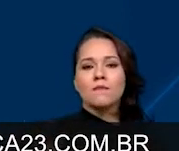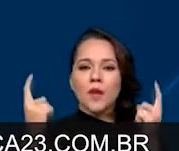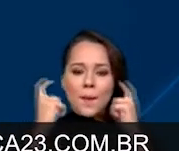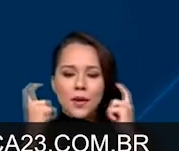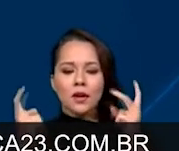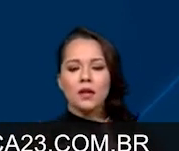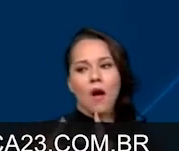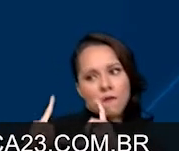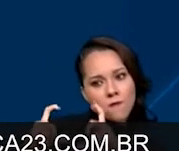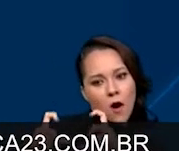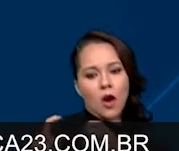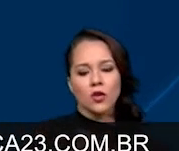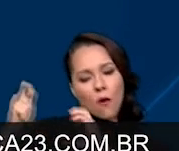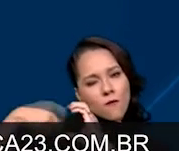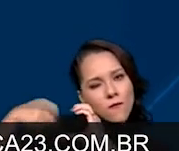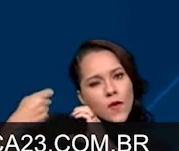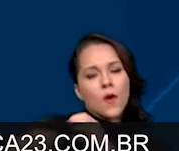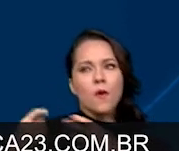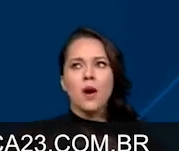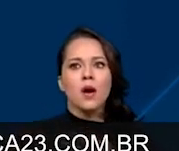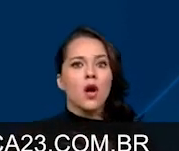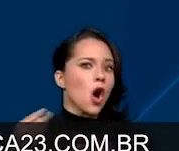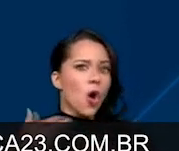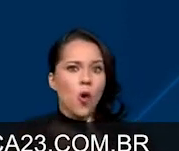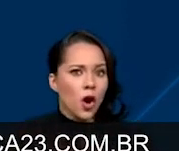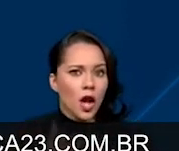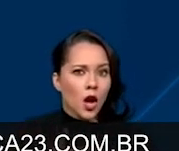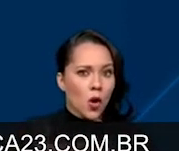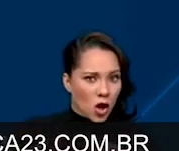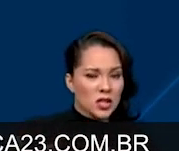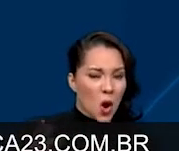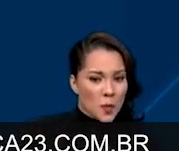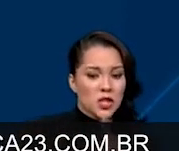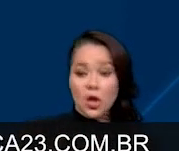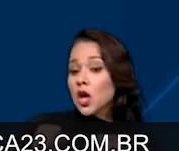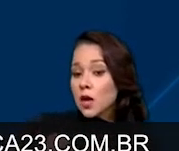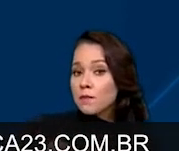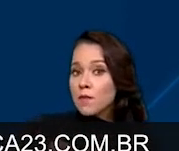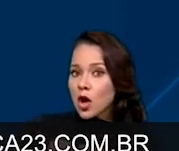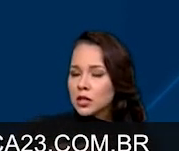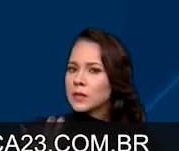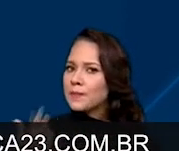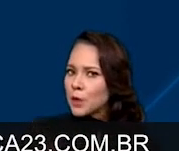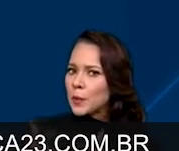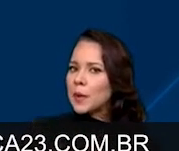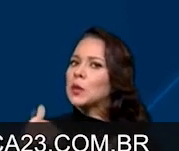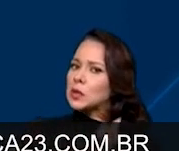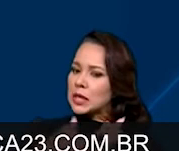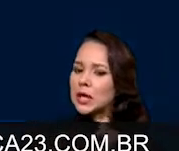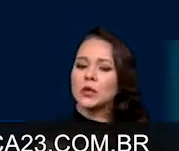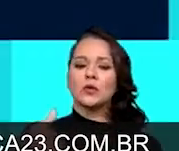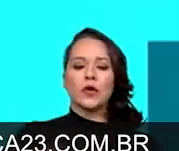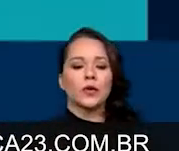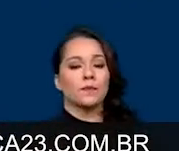walkie-talkie, câmera fotográfica, filmadoras ou qualquer outro objeto que possa comprometer o sigilo do